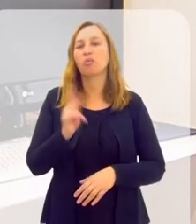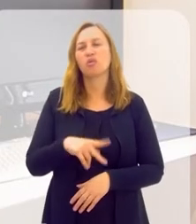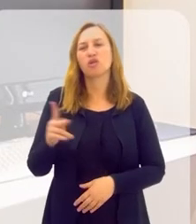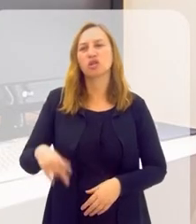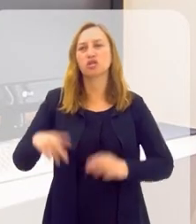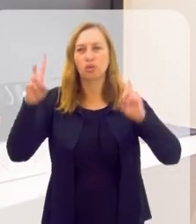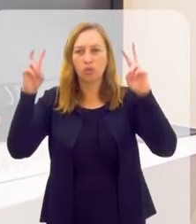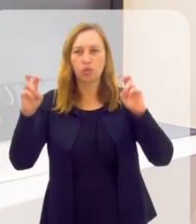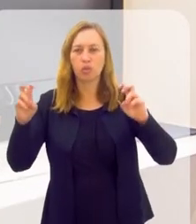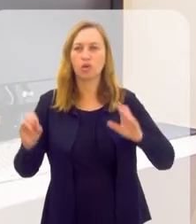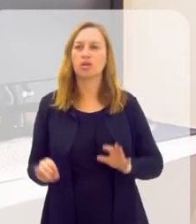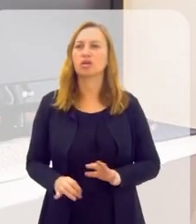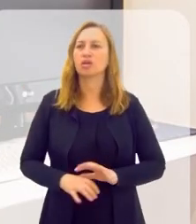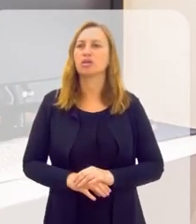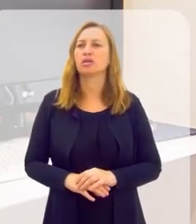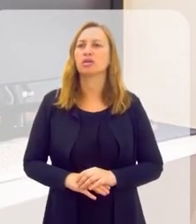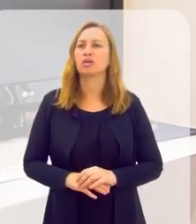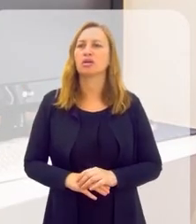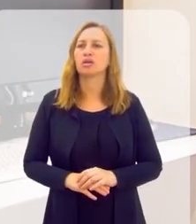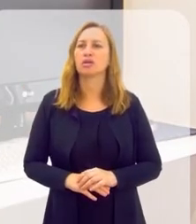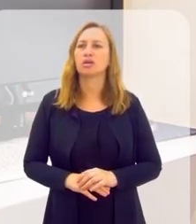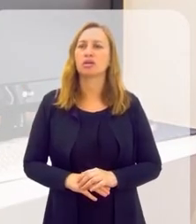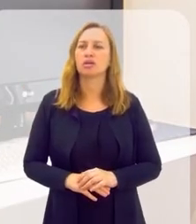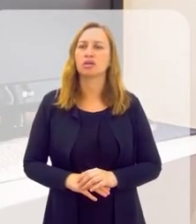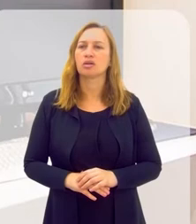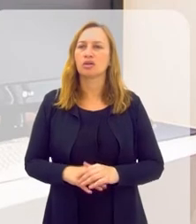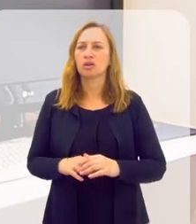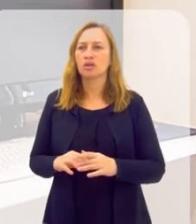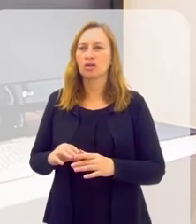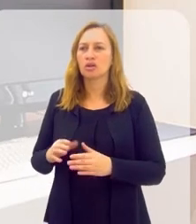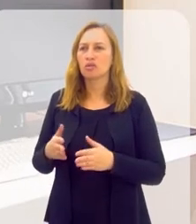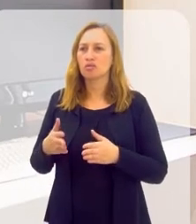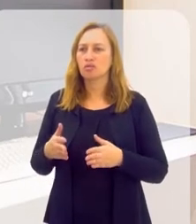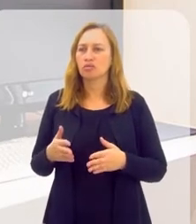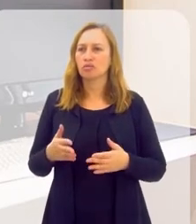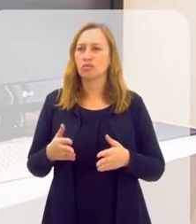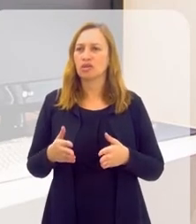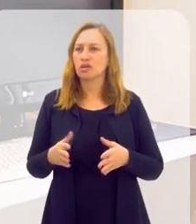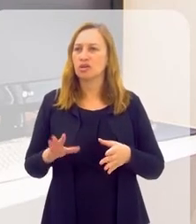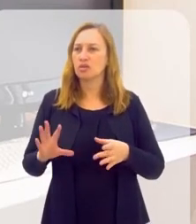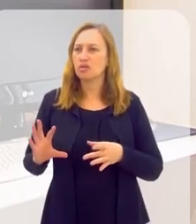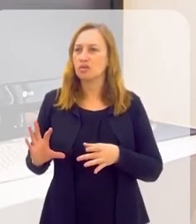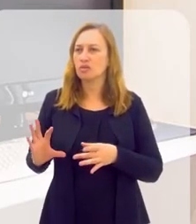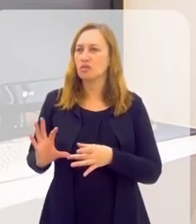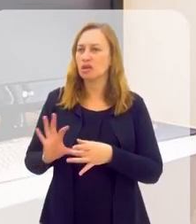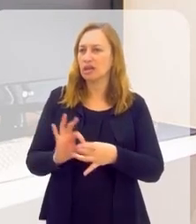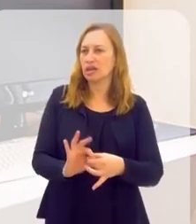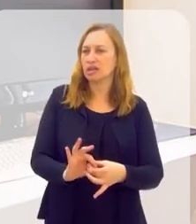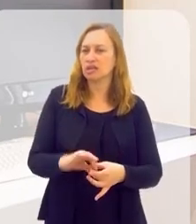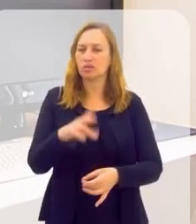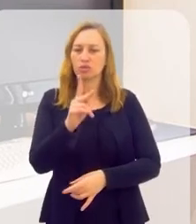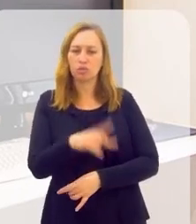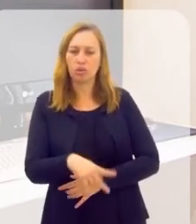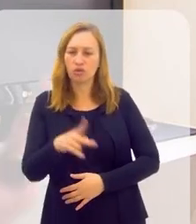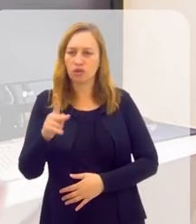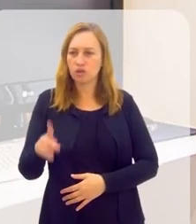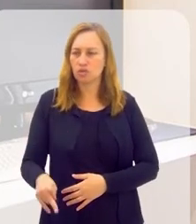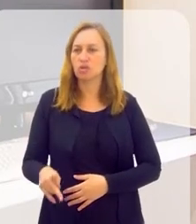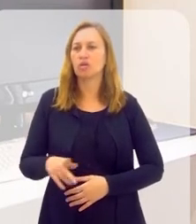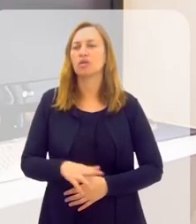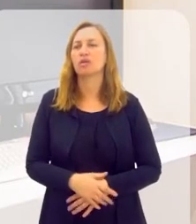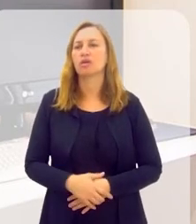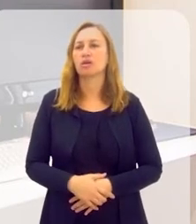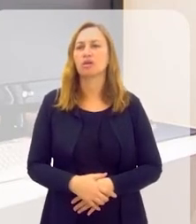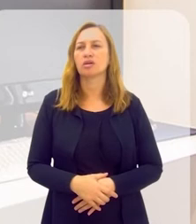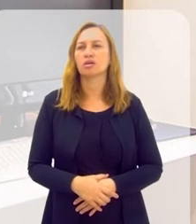e a questão da identificação com o mestre ali, com o professor, vamos dizer assim, mestre nesse sentido